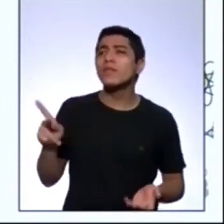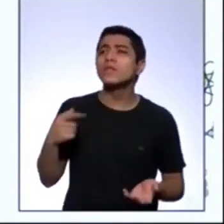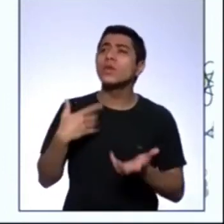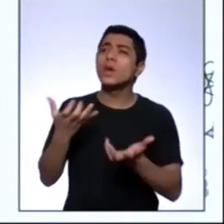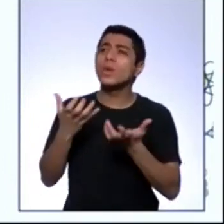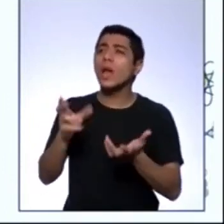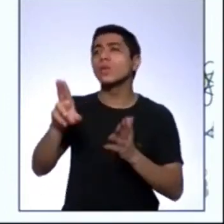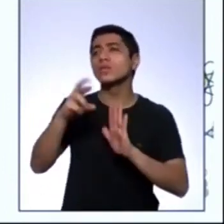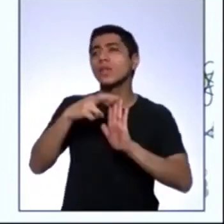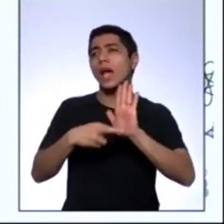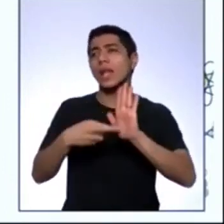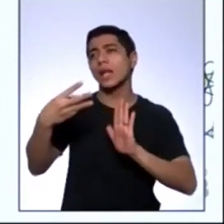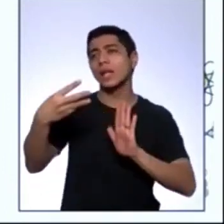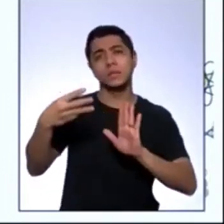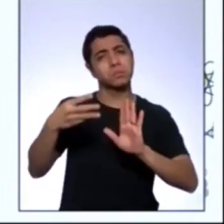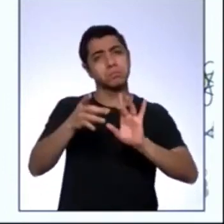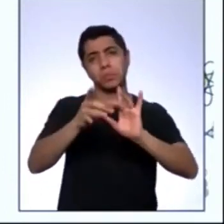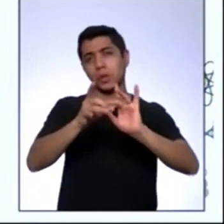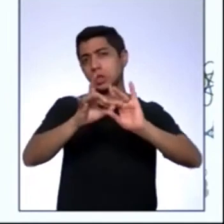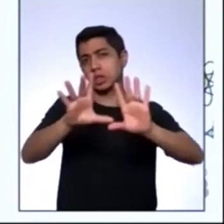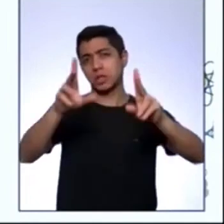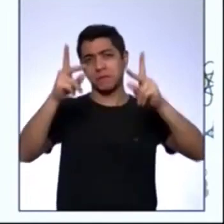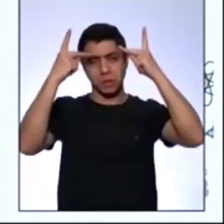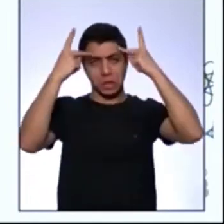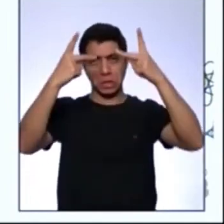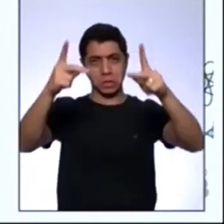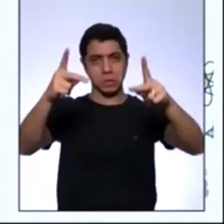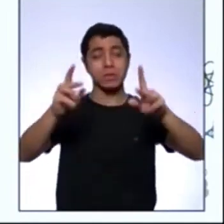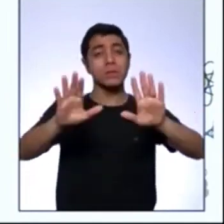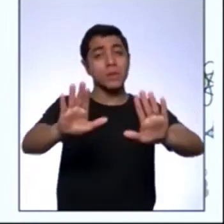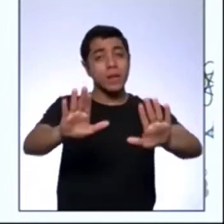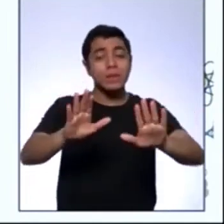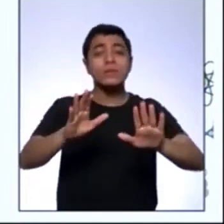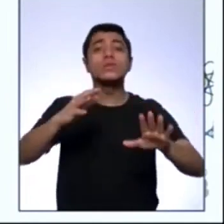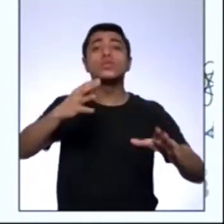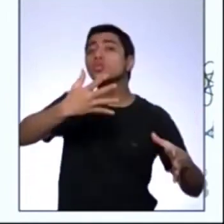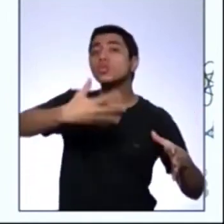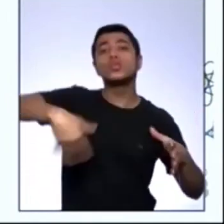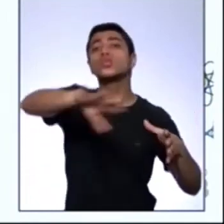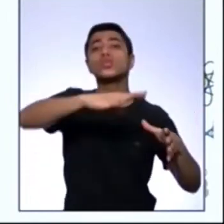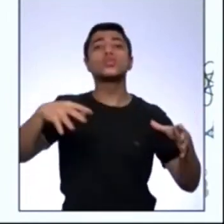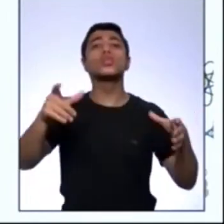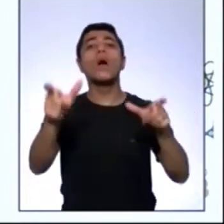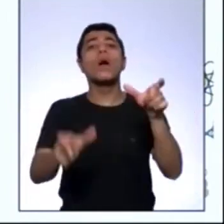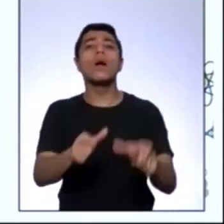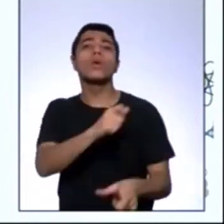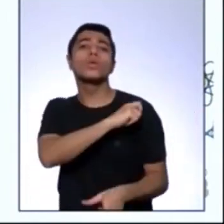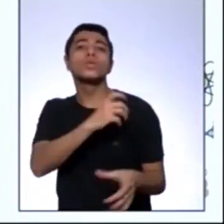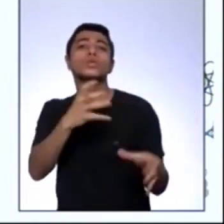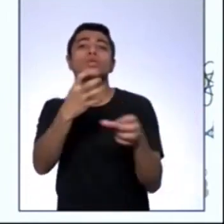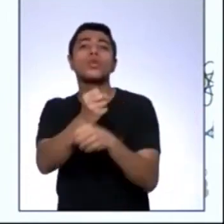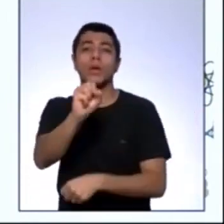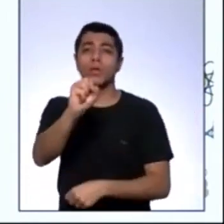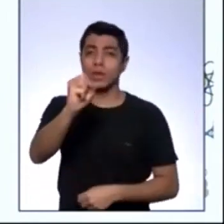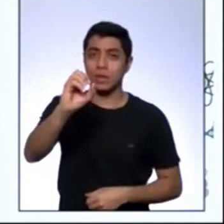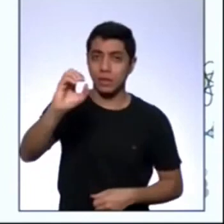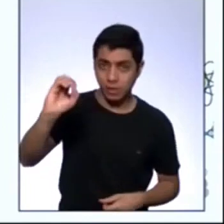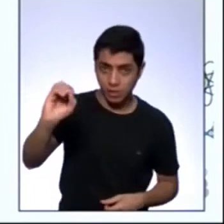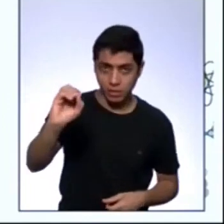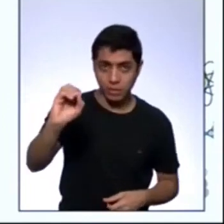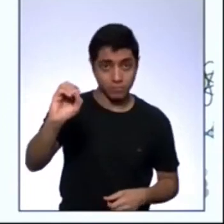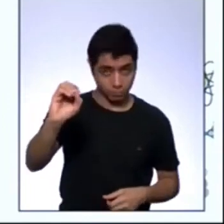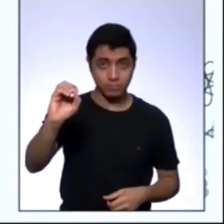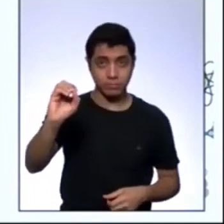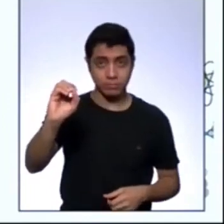fica à vontade mas olha só eu tenho 10 meninos na sala que tem 80 então é a parte pelo todo